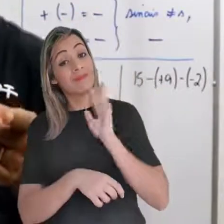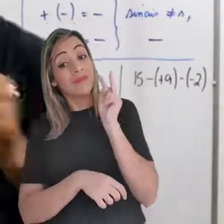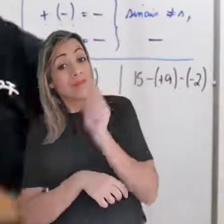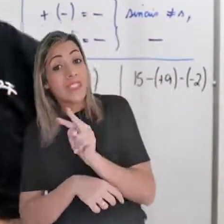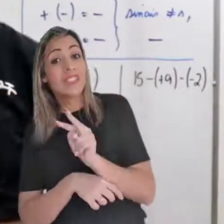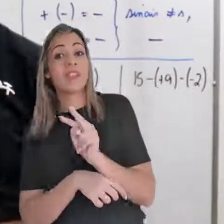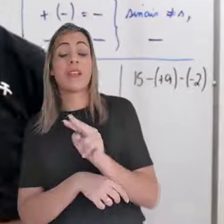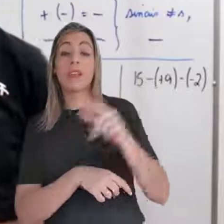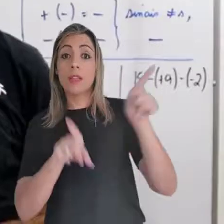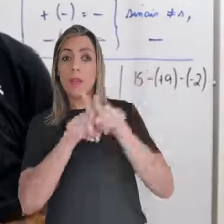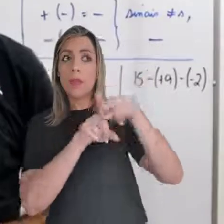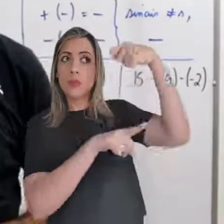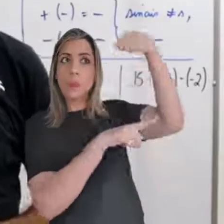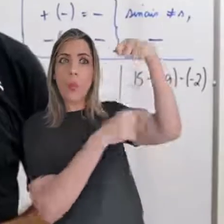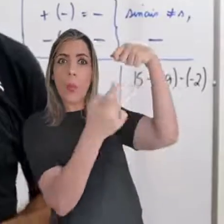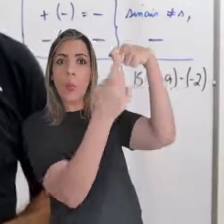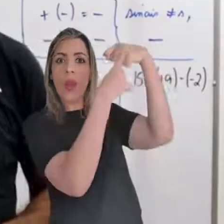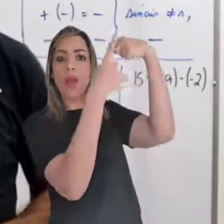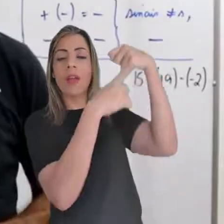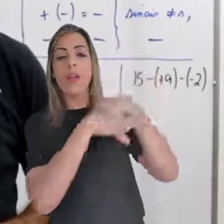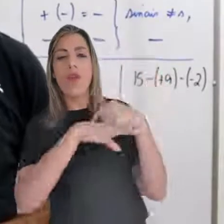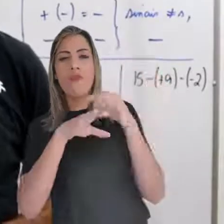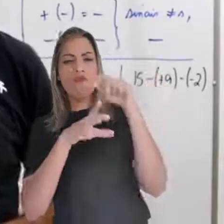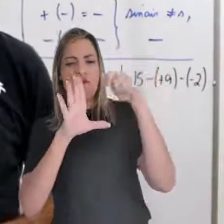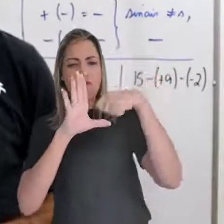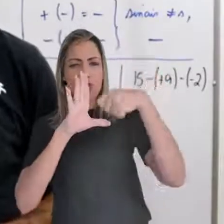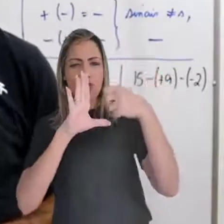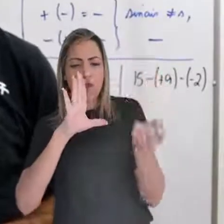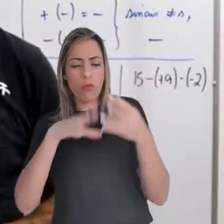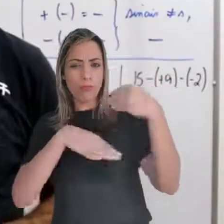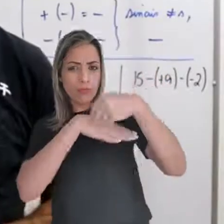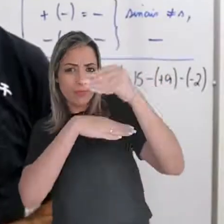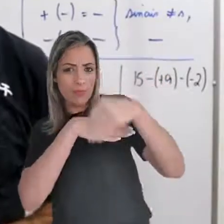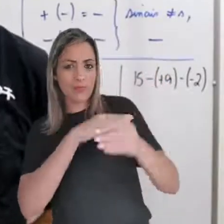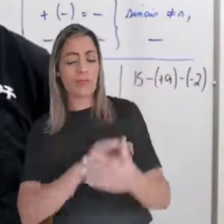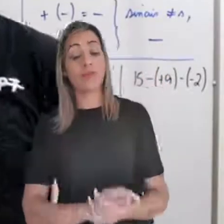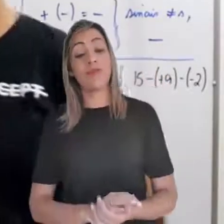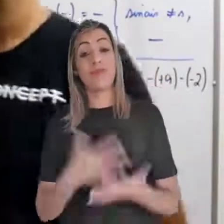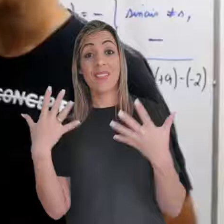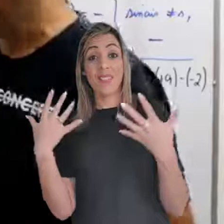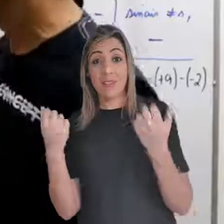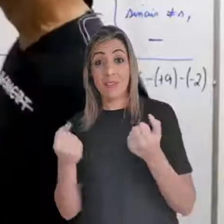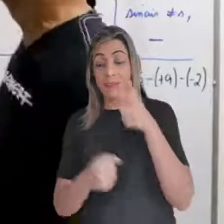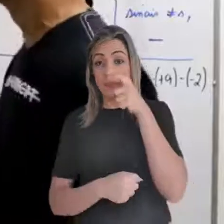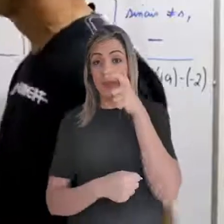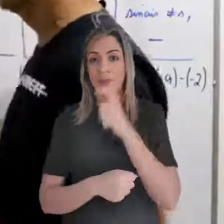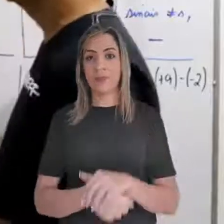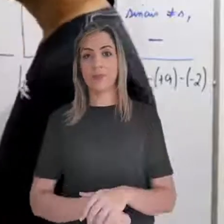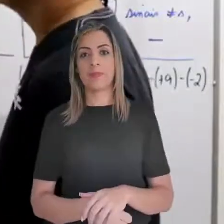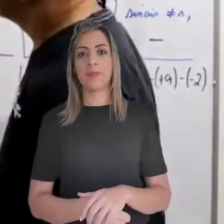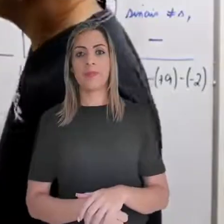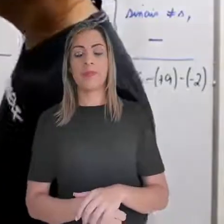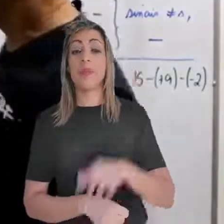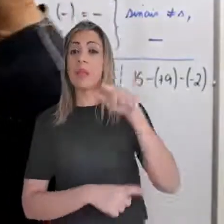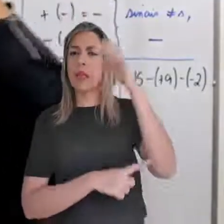acione o sininho para que você possa receber notificações de novas aulas. Vamos então ao conteúdo.